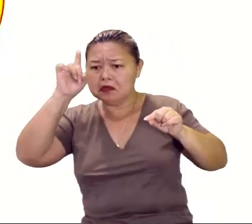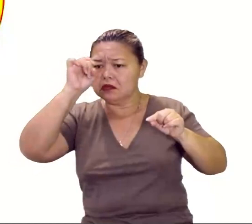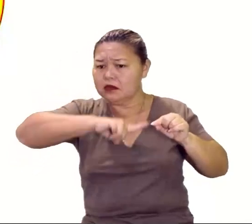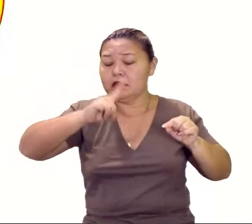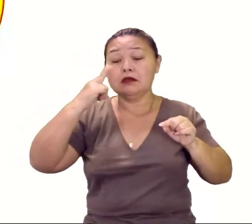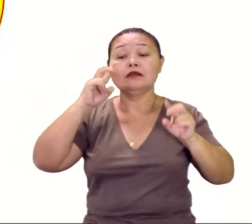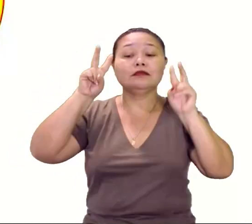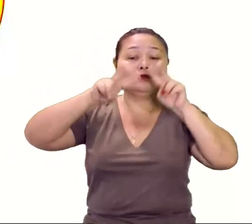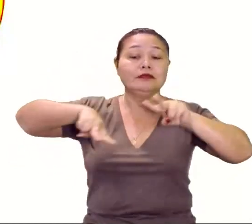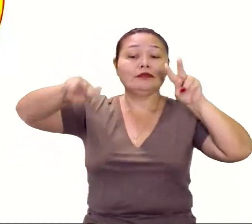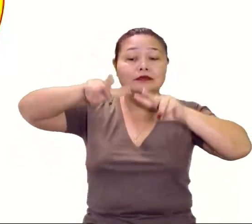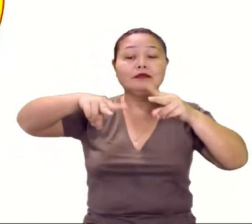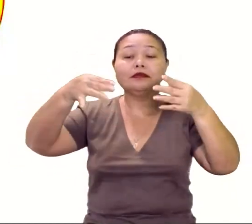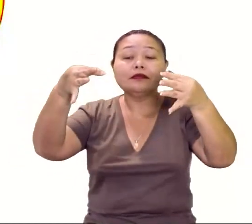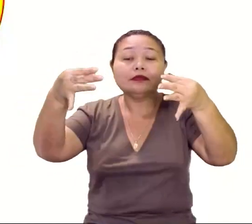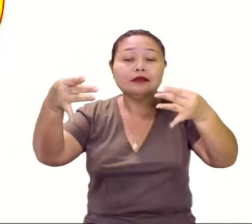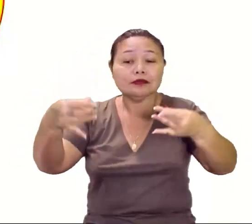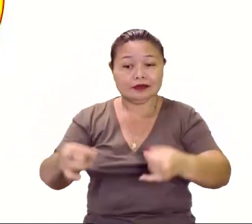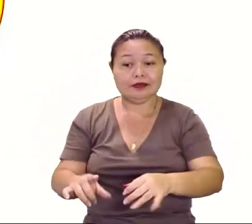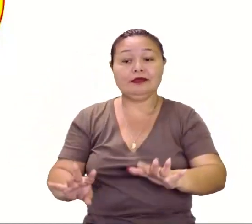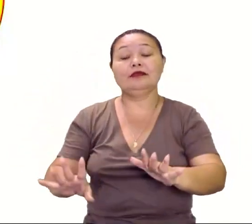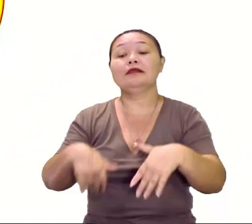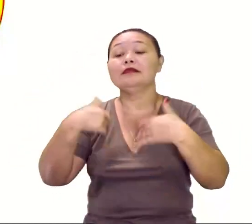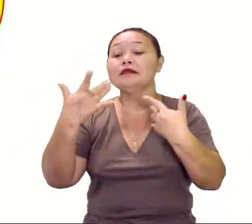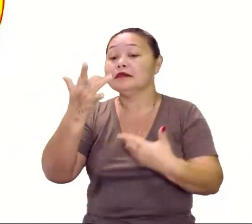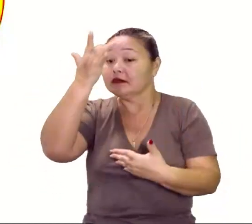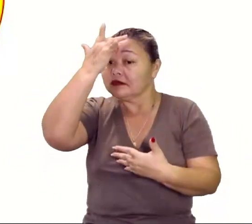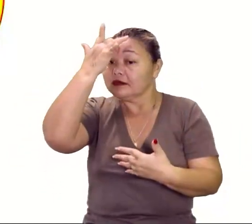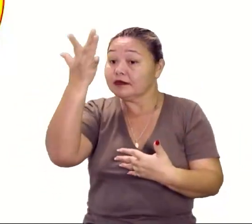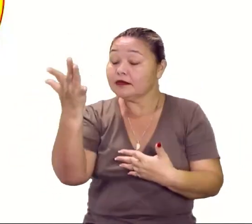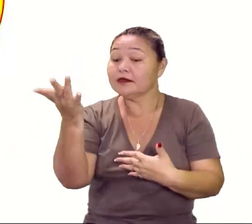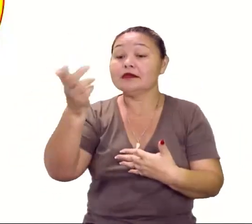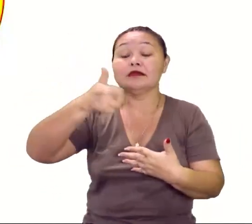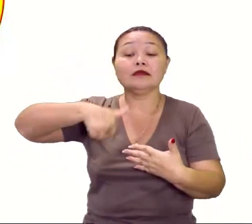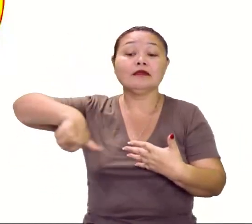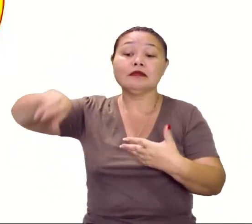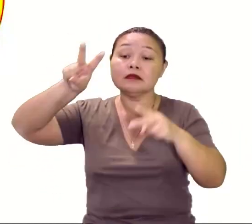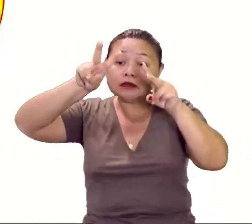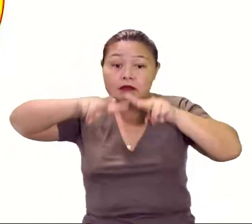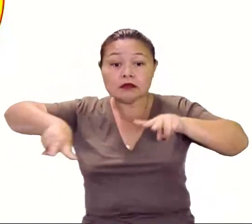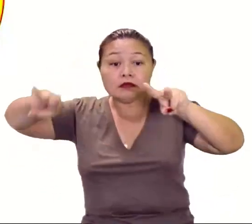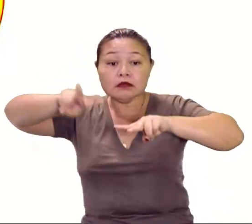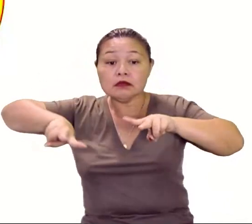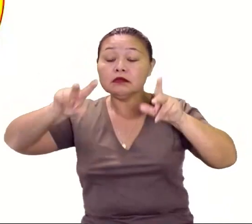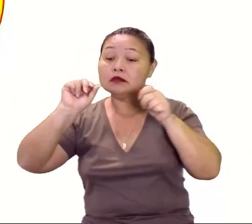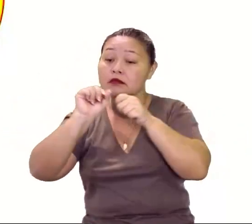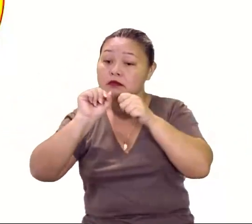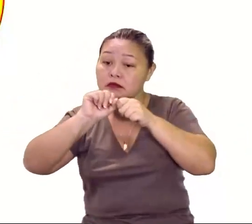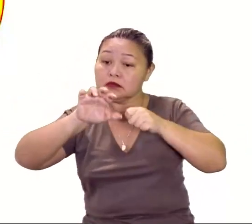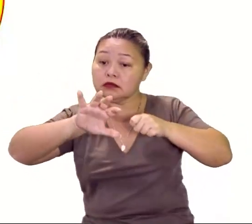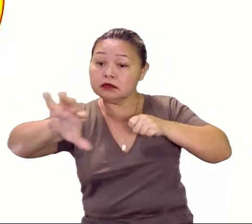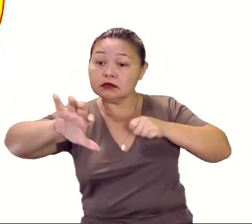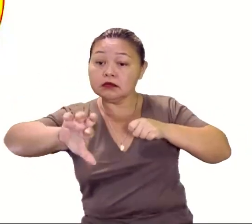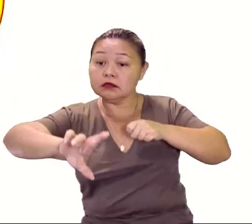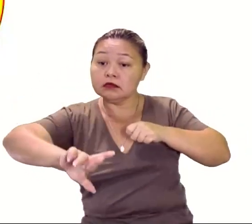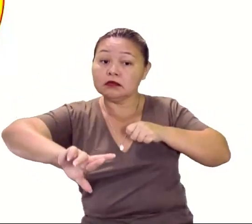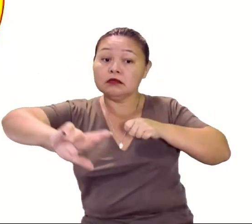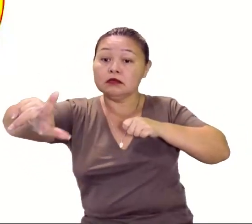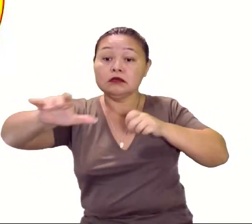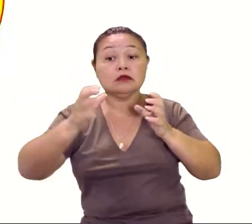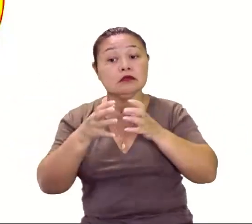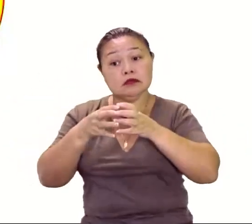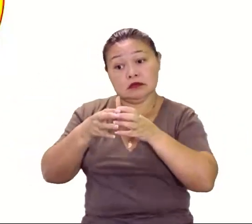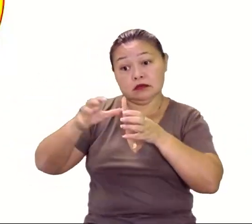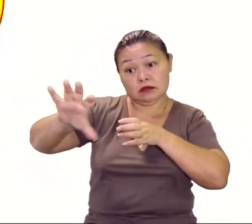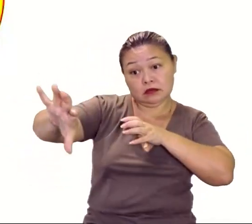de visualizar esses detalhes, facilitando assim a visualização da divisão feita entre os diferentes